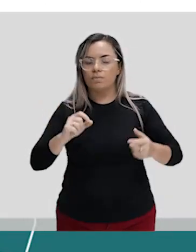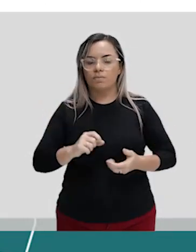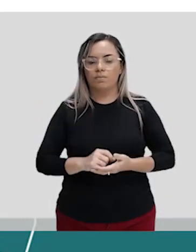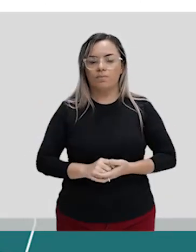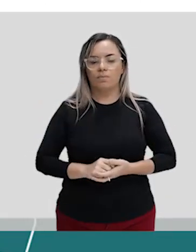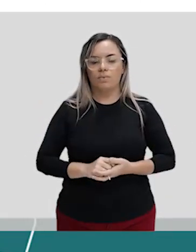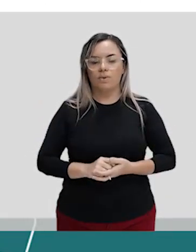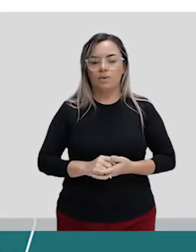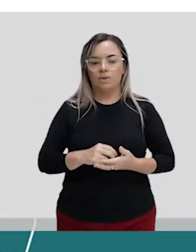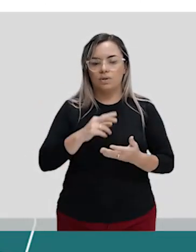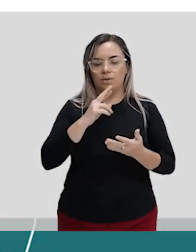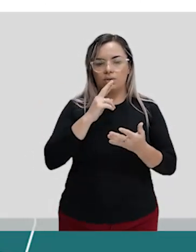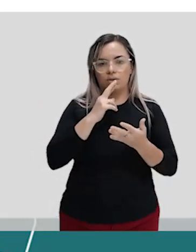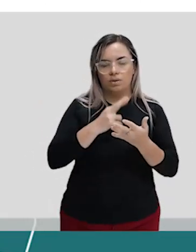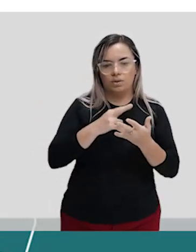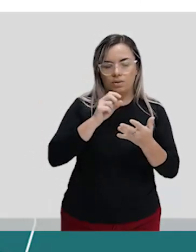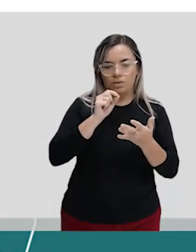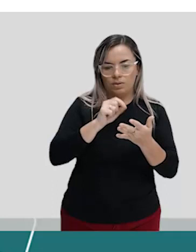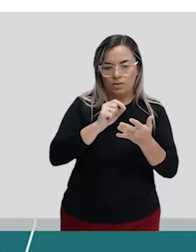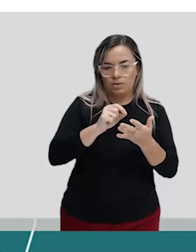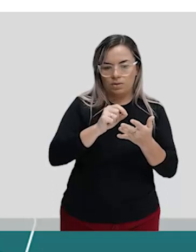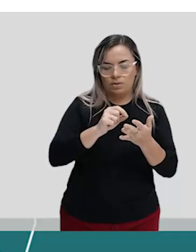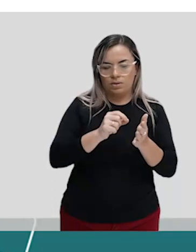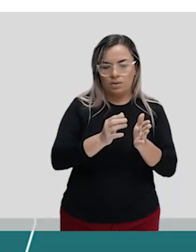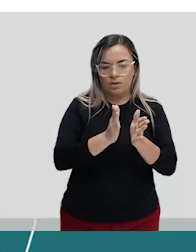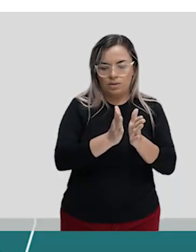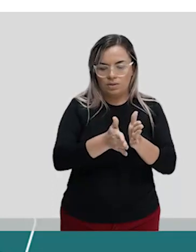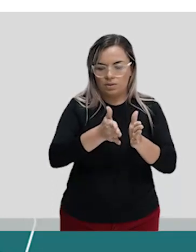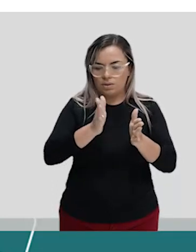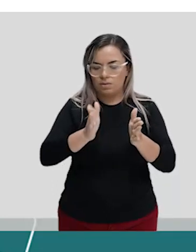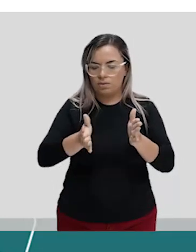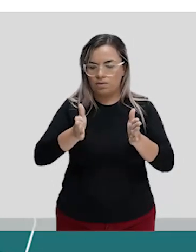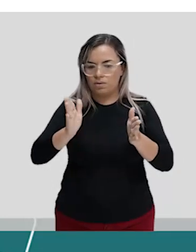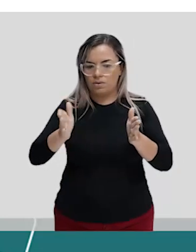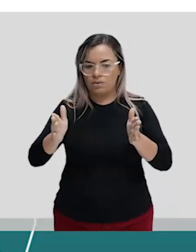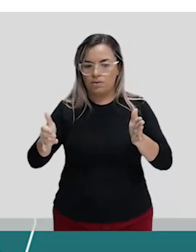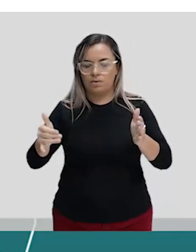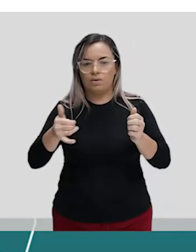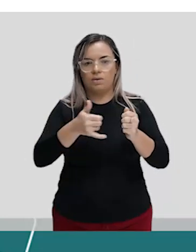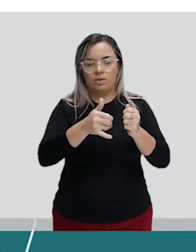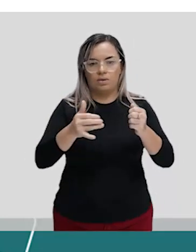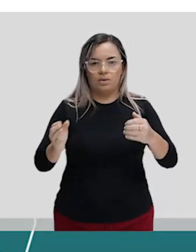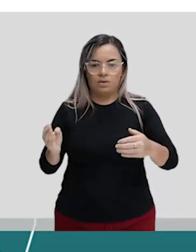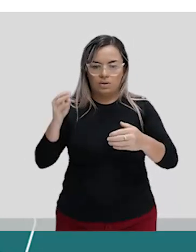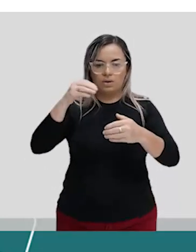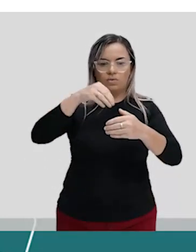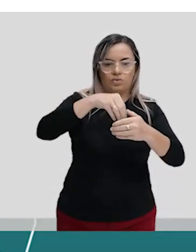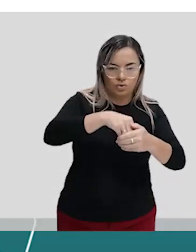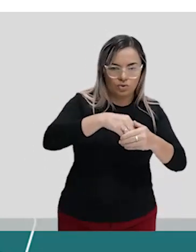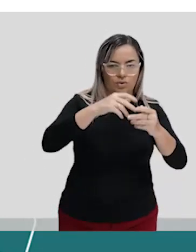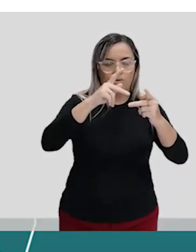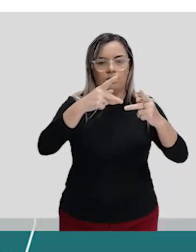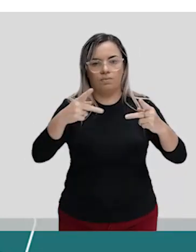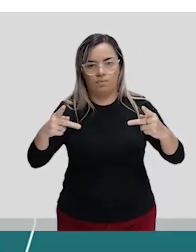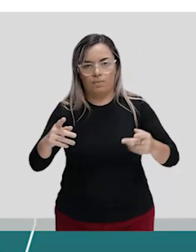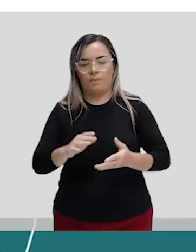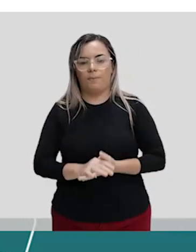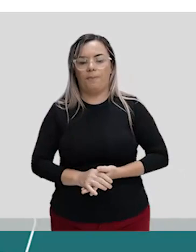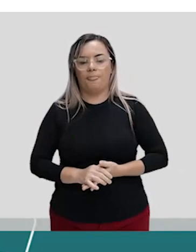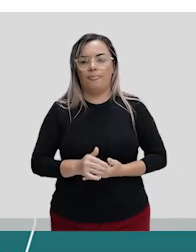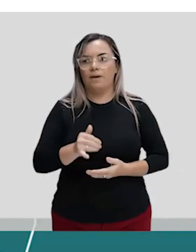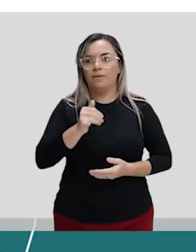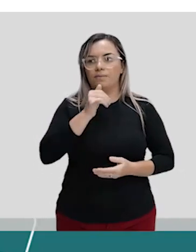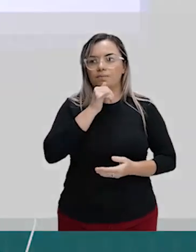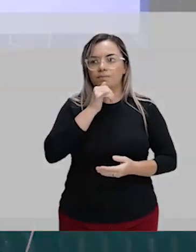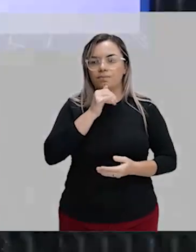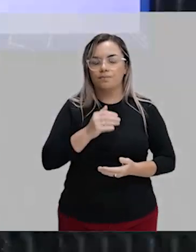vai resultar na sequência de aminoácidos que vai estar contido numa proteína. Por exemplo, essa sequência